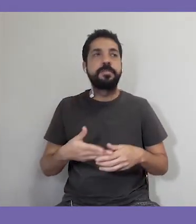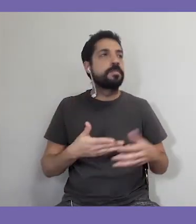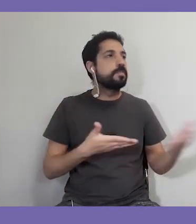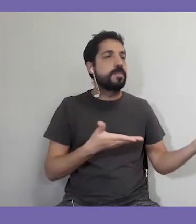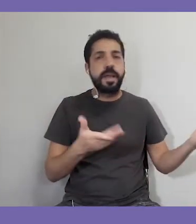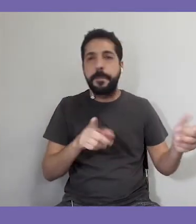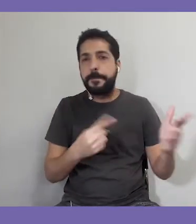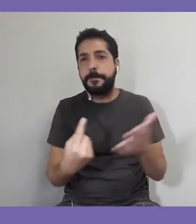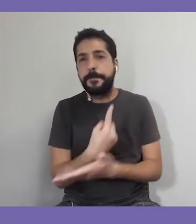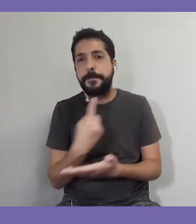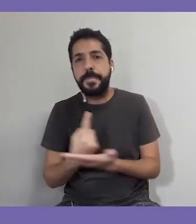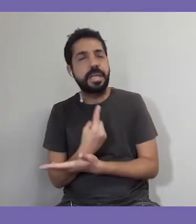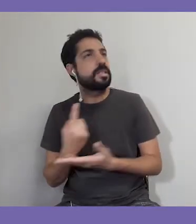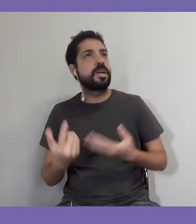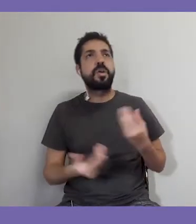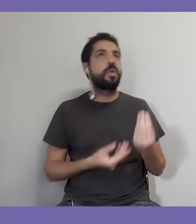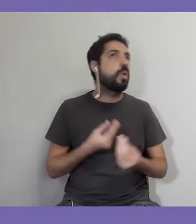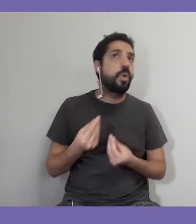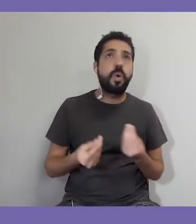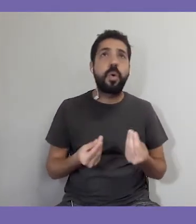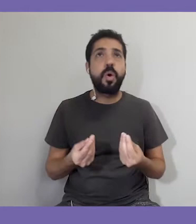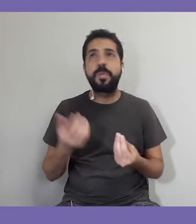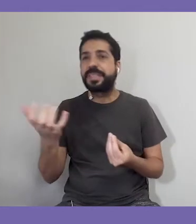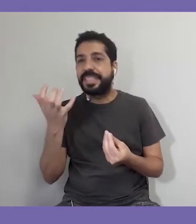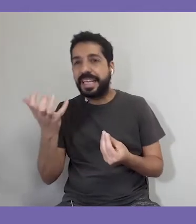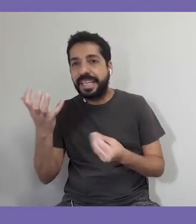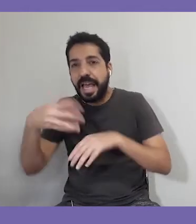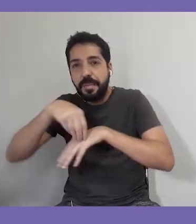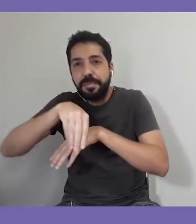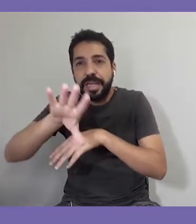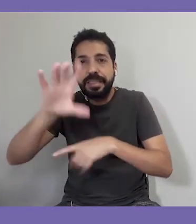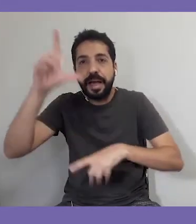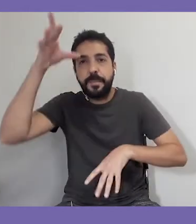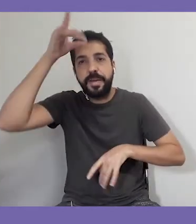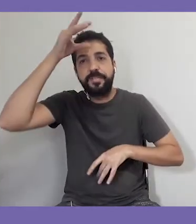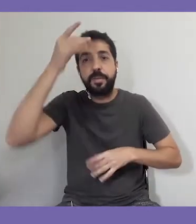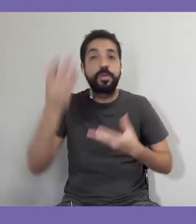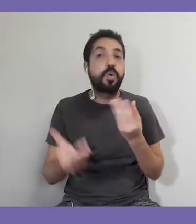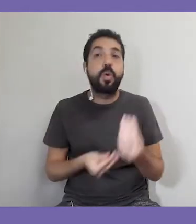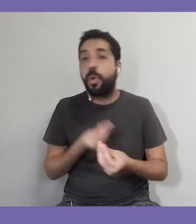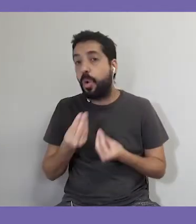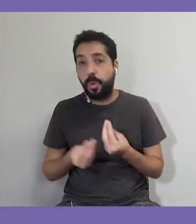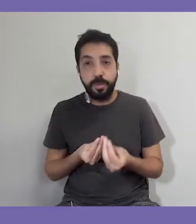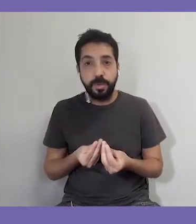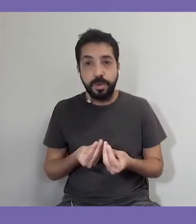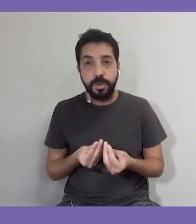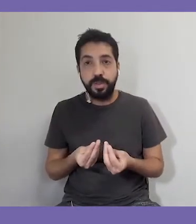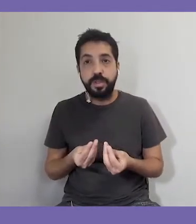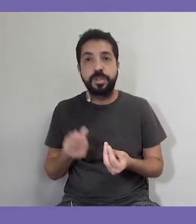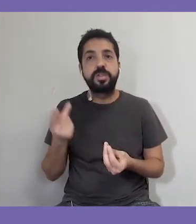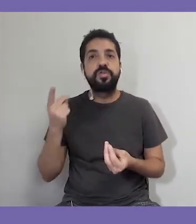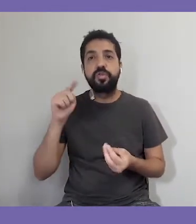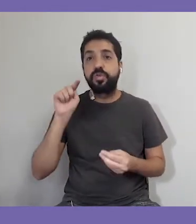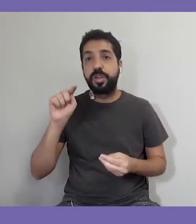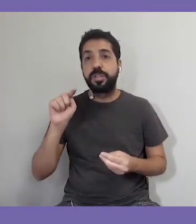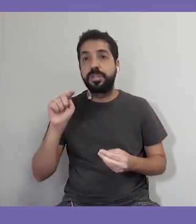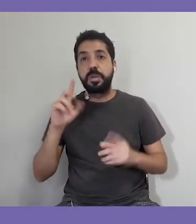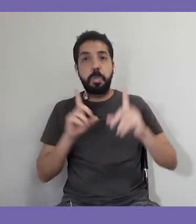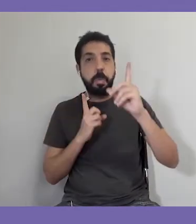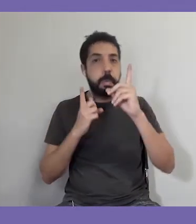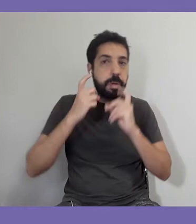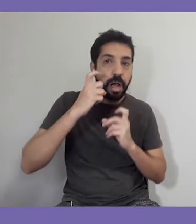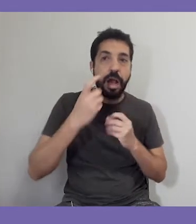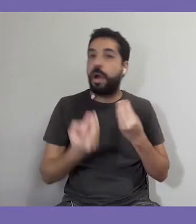foi muito assim, os meninos perguntando, Lívia, mas aí como é que tu quer passar essa performance? Quais vão ser as